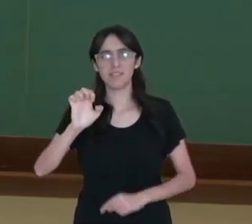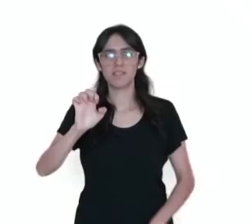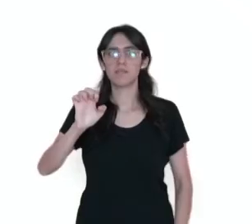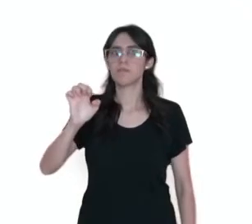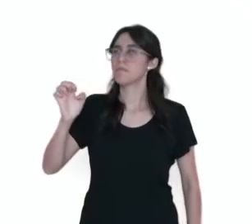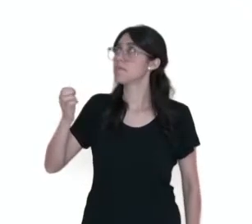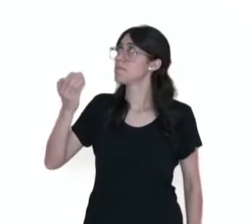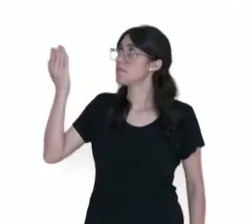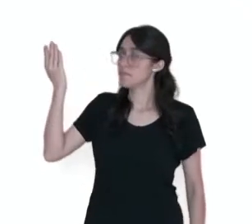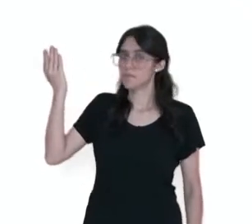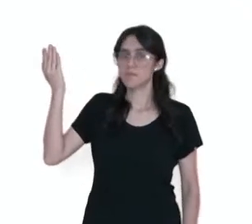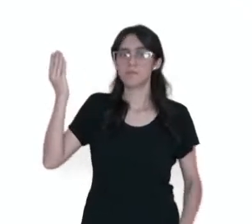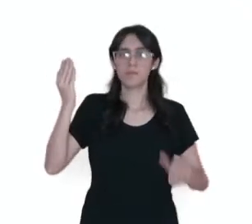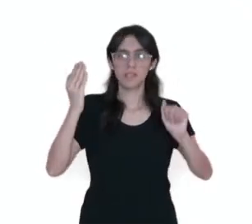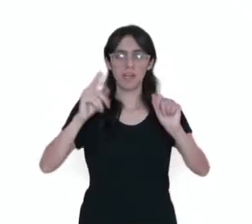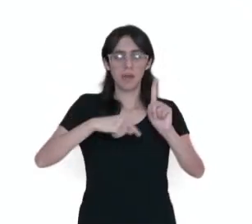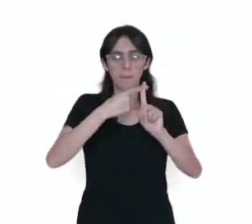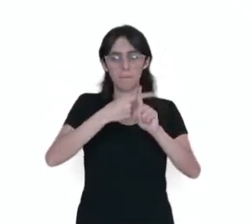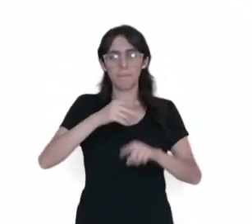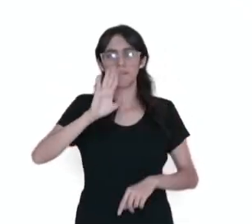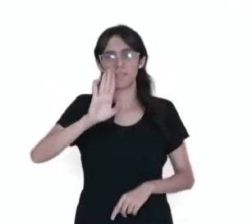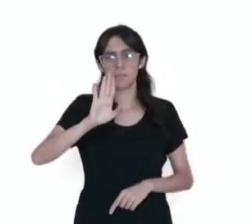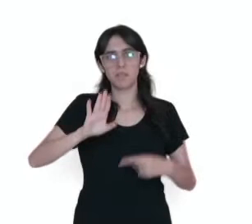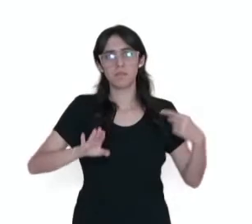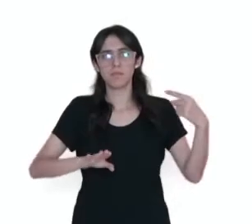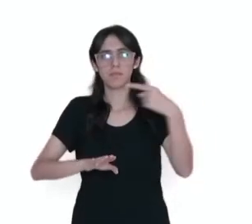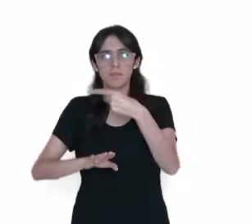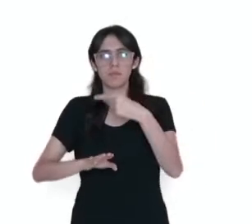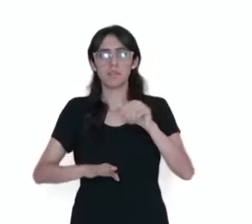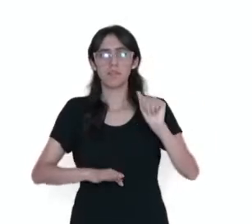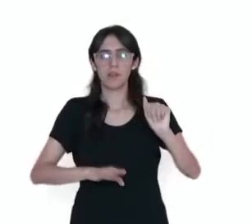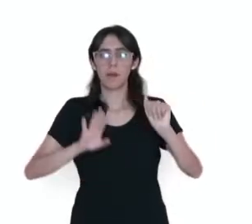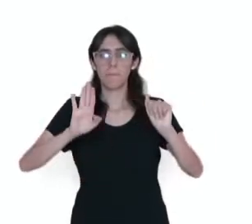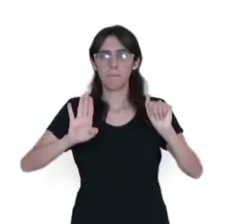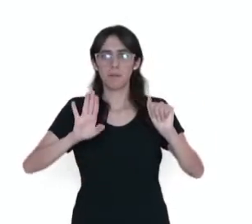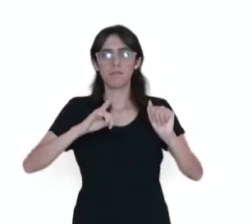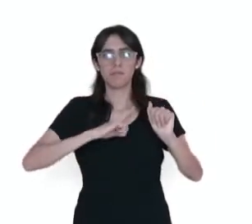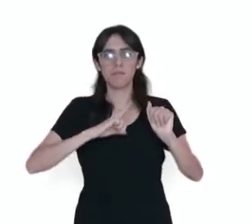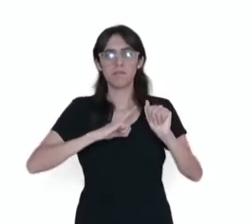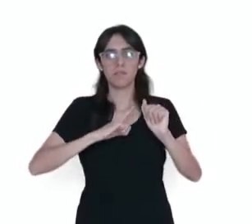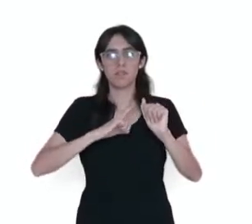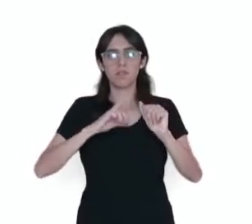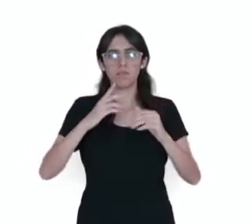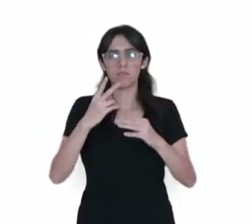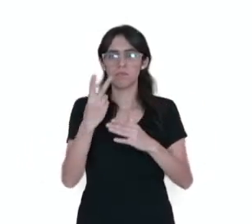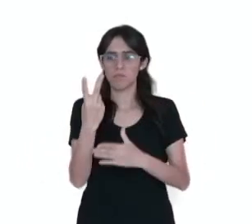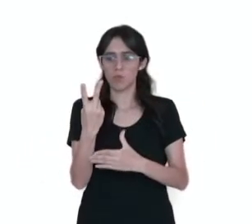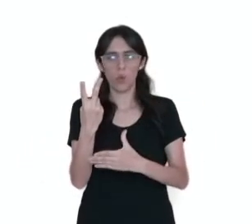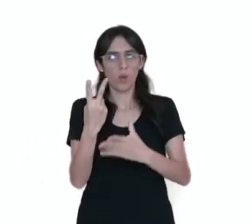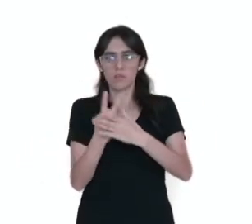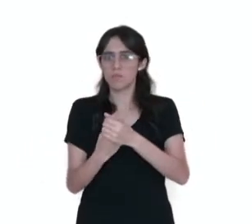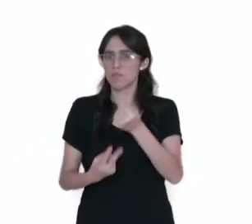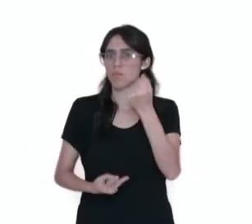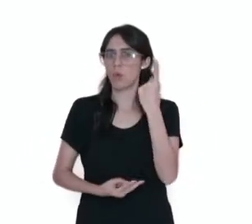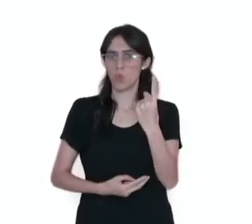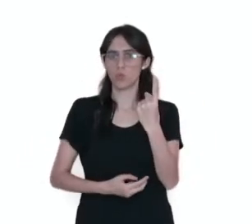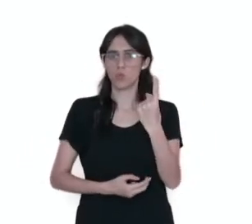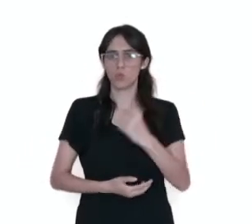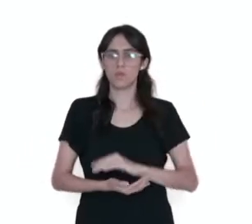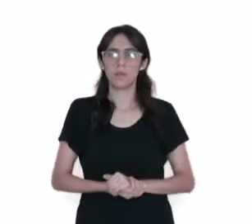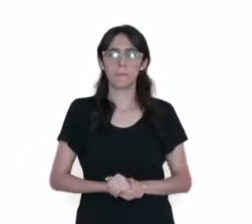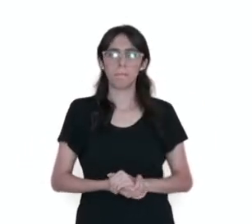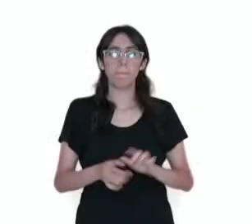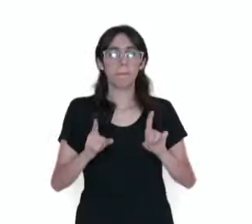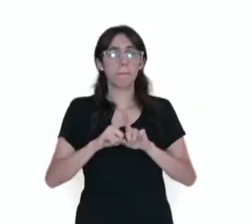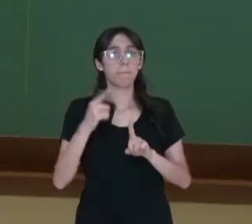formando AB, ou seja, 2 que formam 1. Então, essa é a característica de reação de síntese. O outro tipo